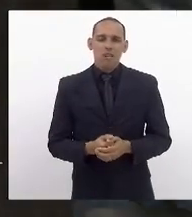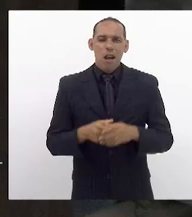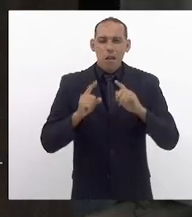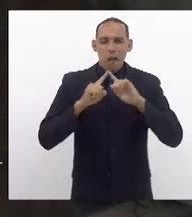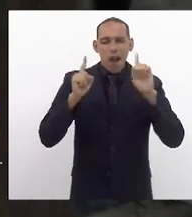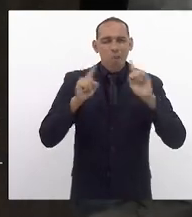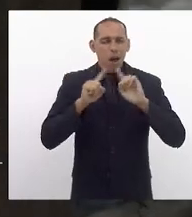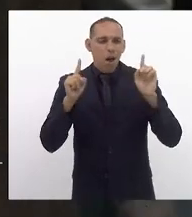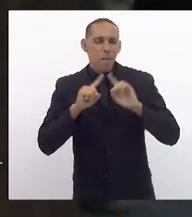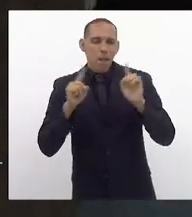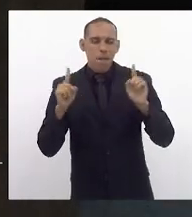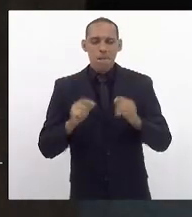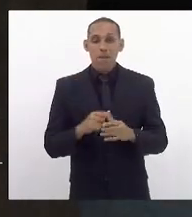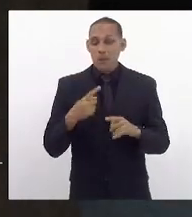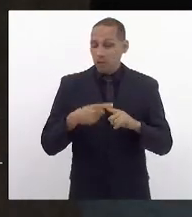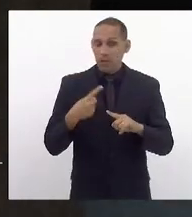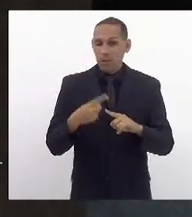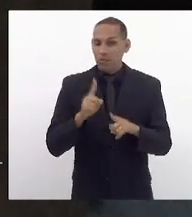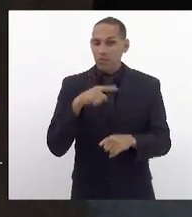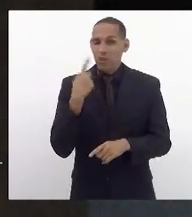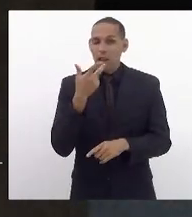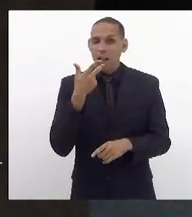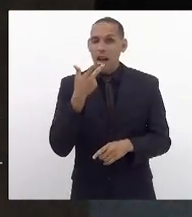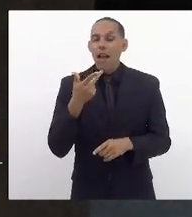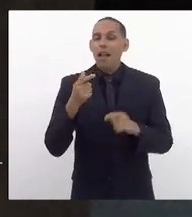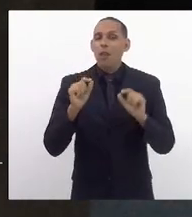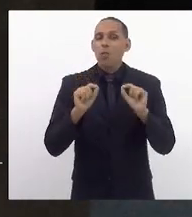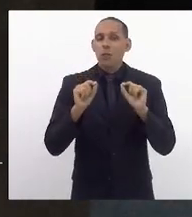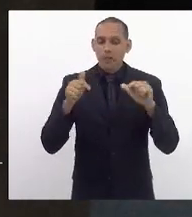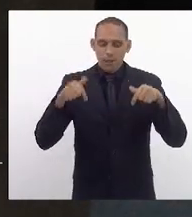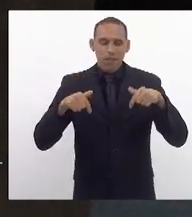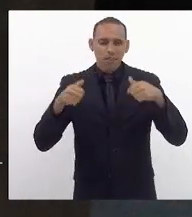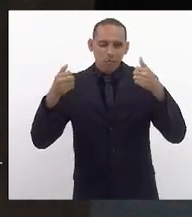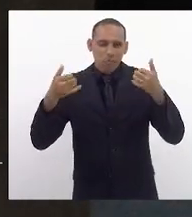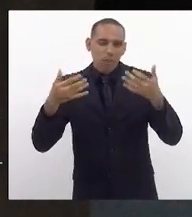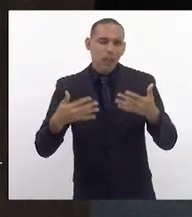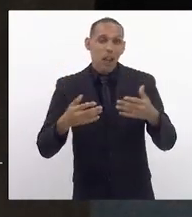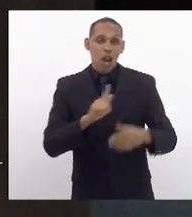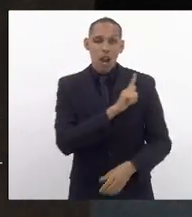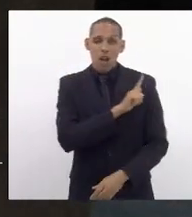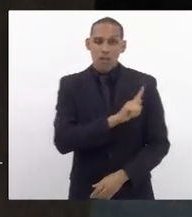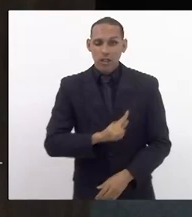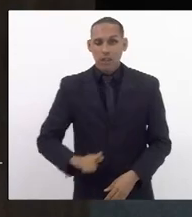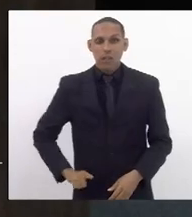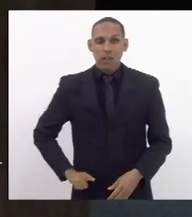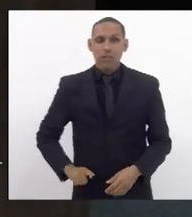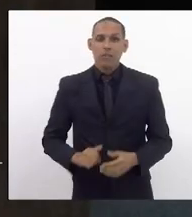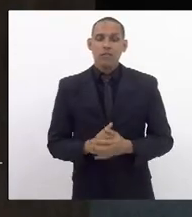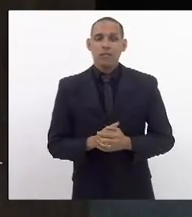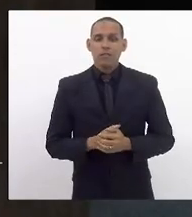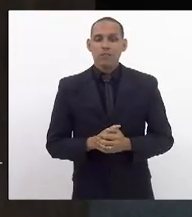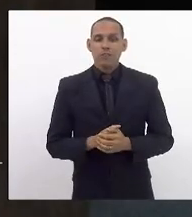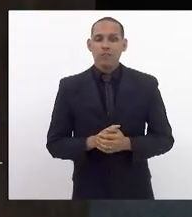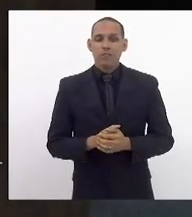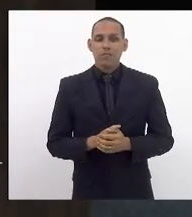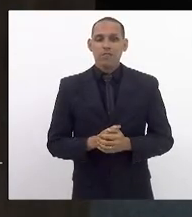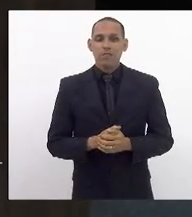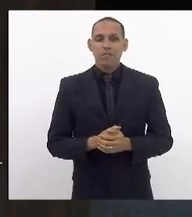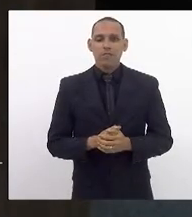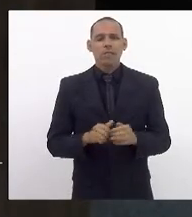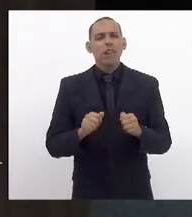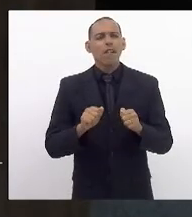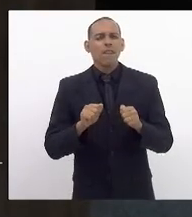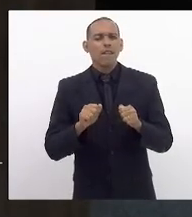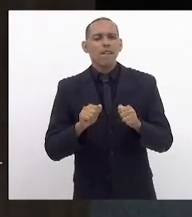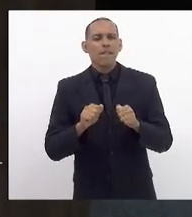ruidosos, né? Porque a gente disse aqui que o governador, ao fazer